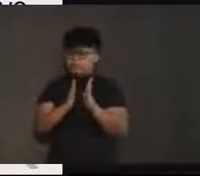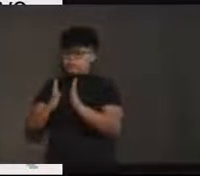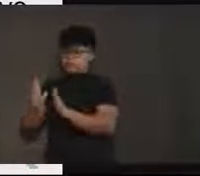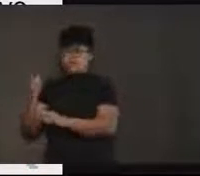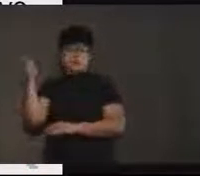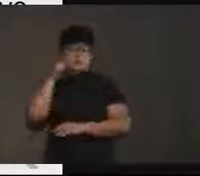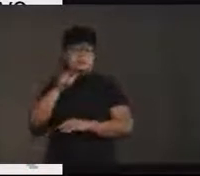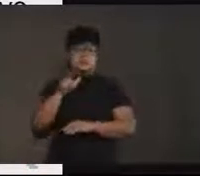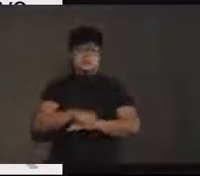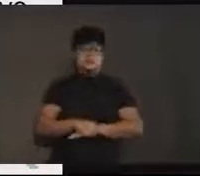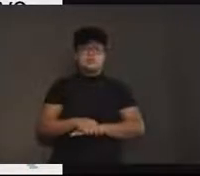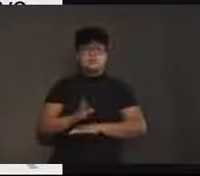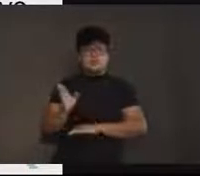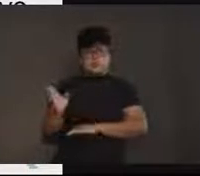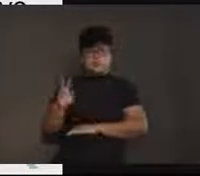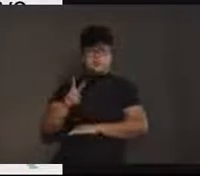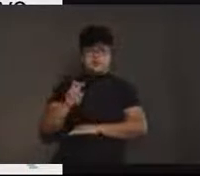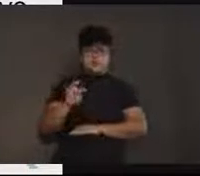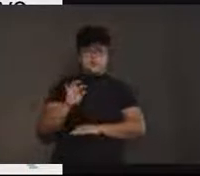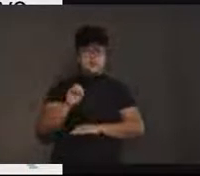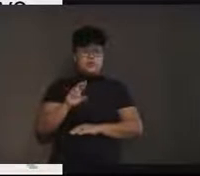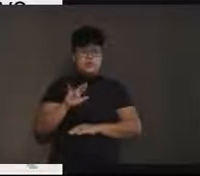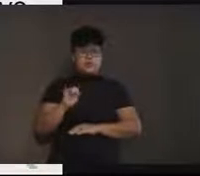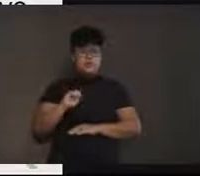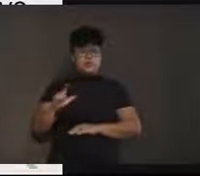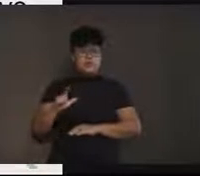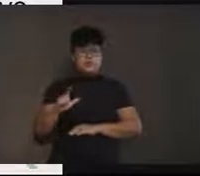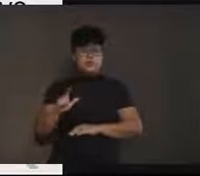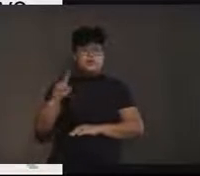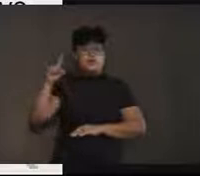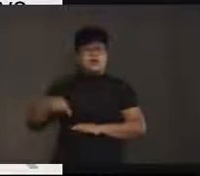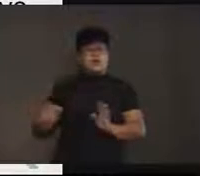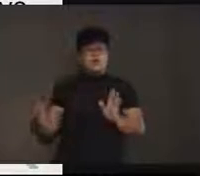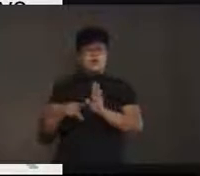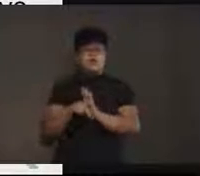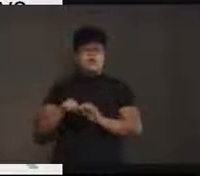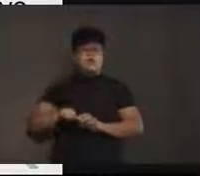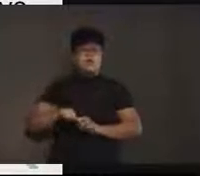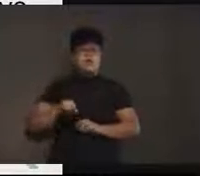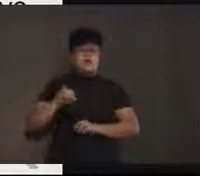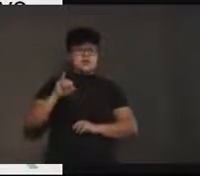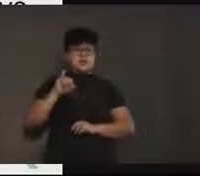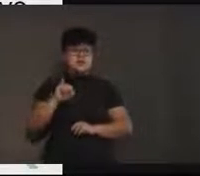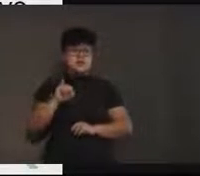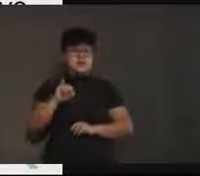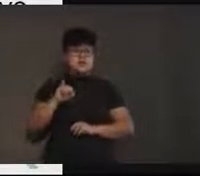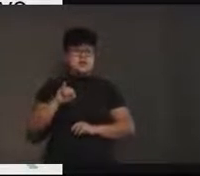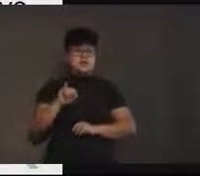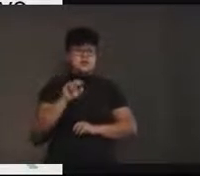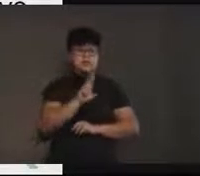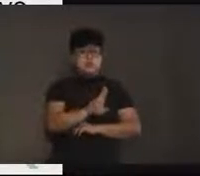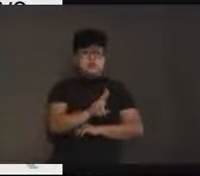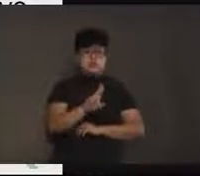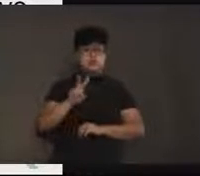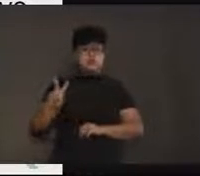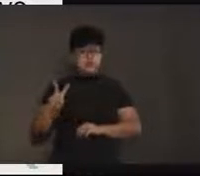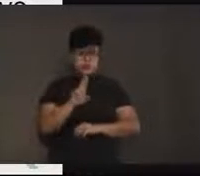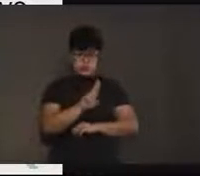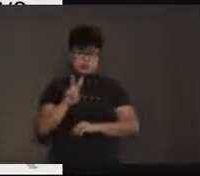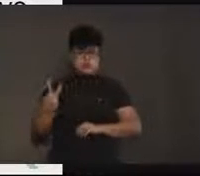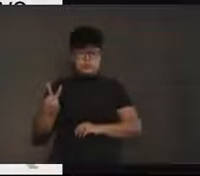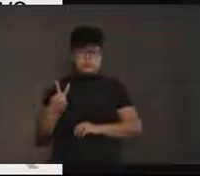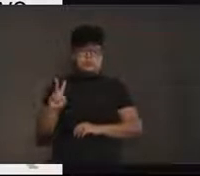referimos aos foliões vetoriais com o IV cada um e o versão intensidades de luz